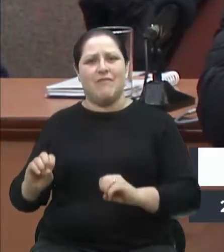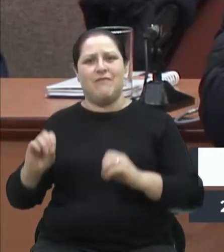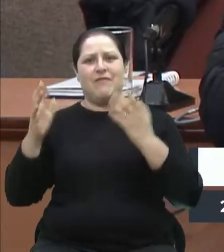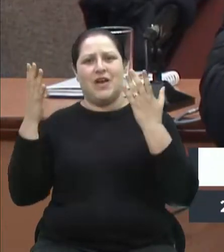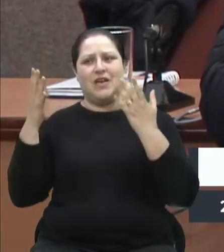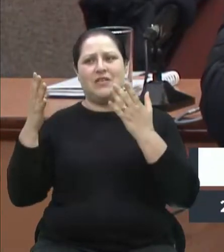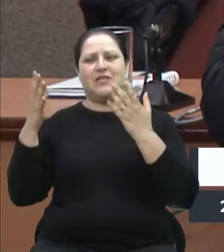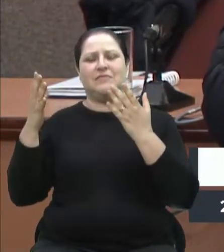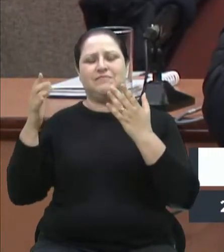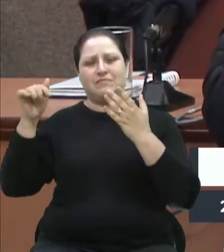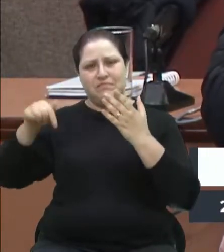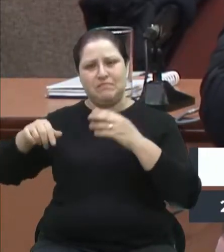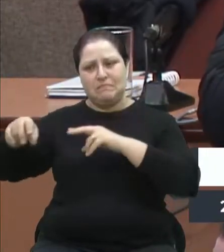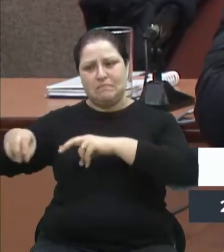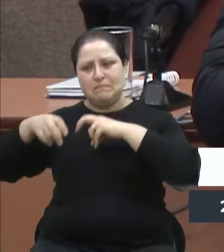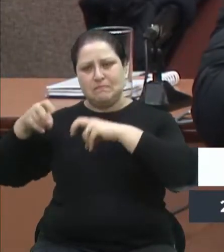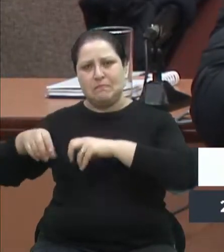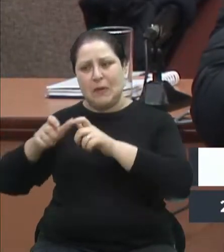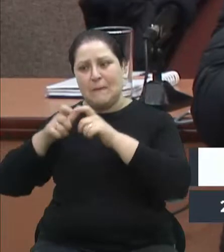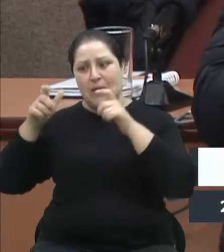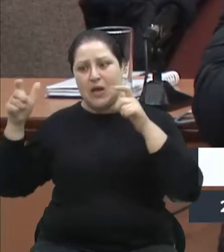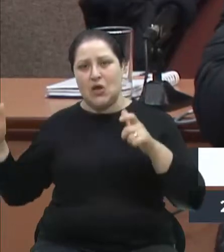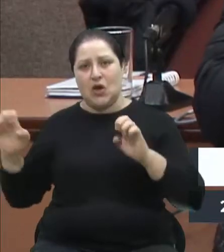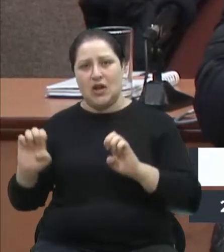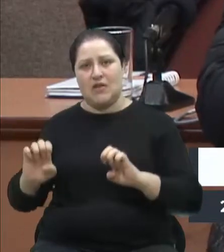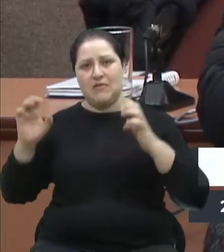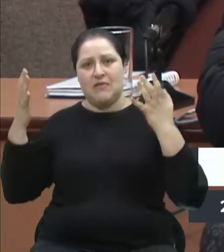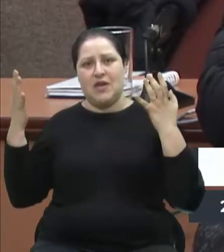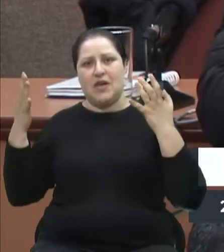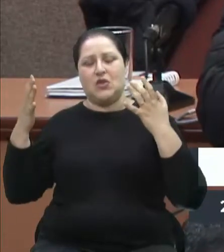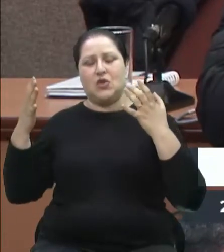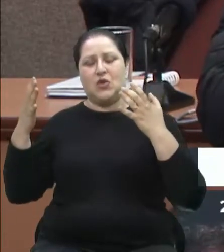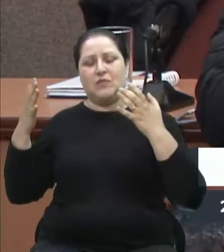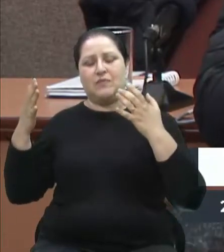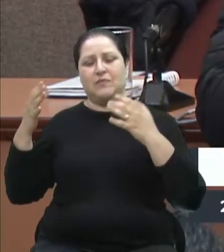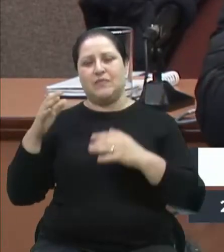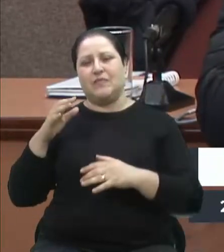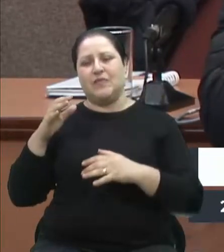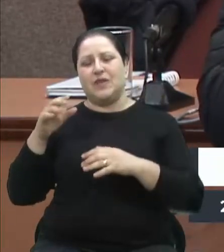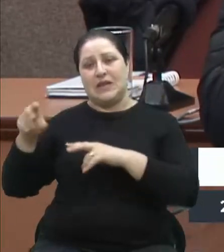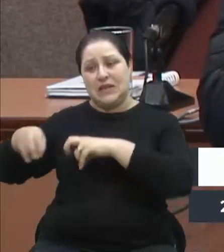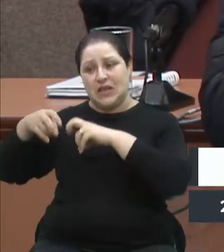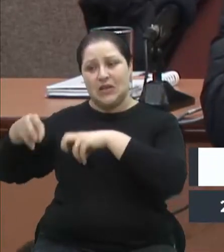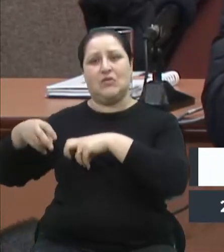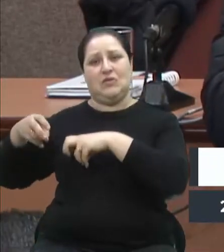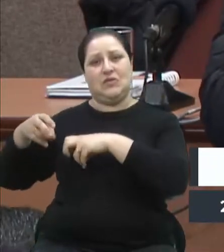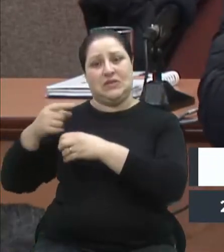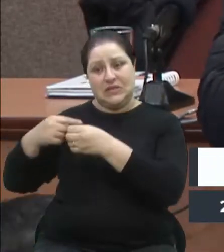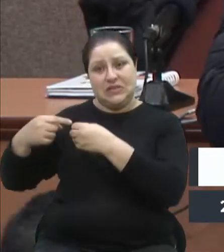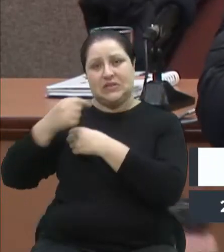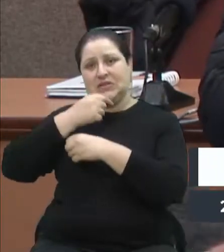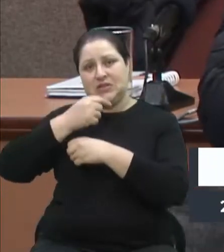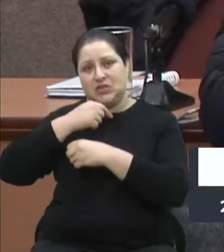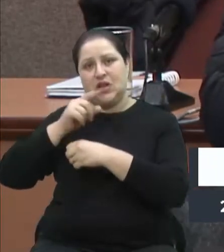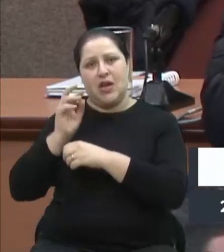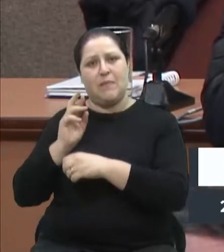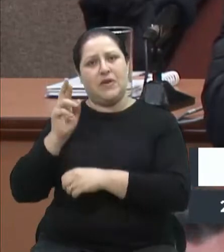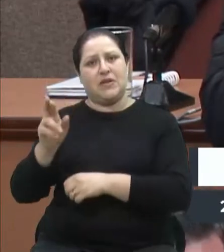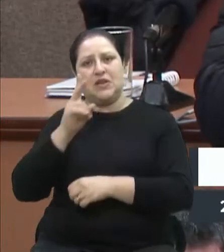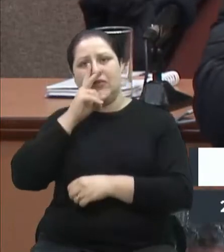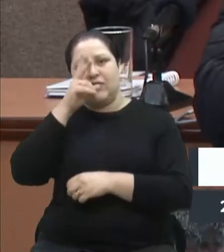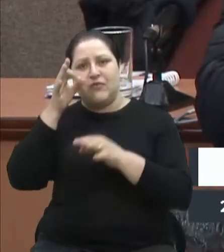maior evento do em Caxias do Sul um dos maiores eventos da cidade de Caxias do Sul que representa muito bem o agricultor